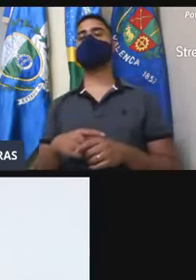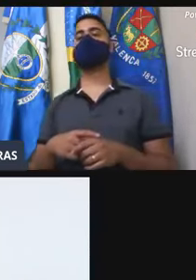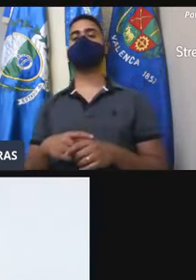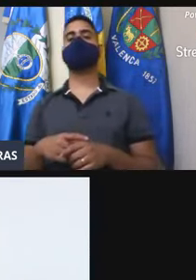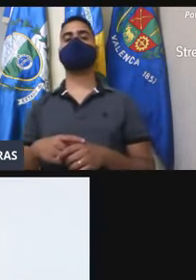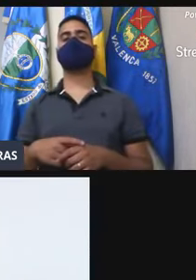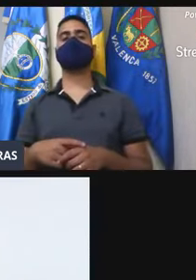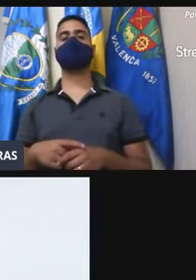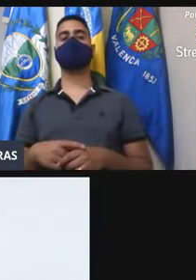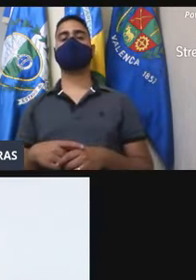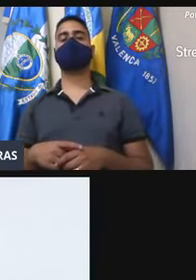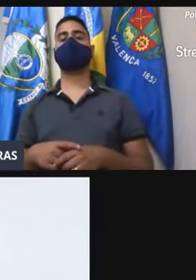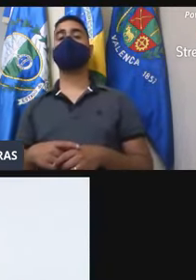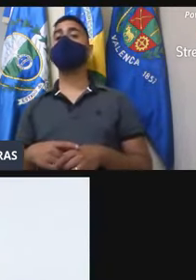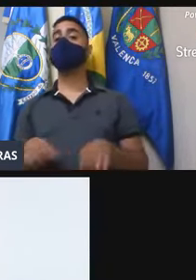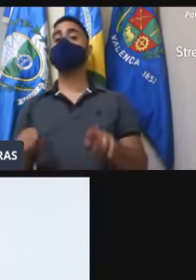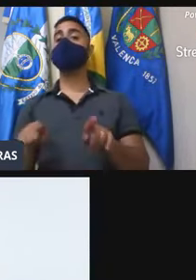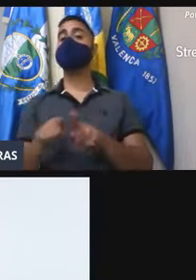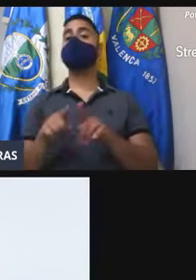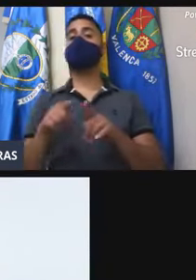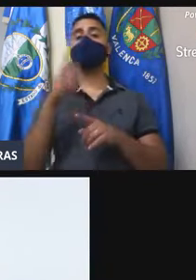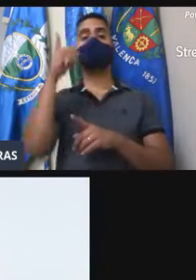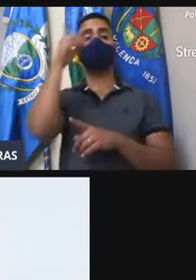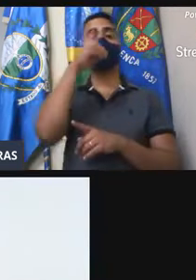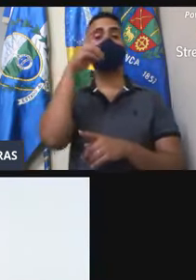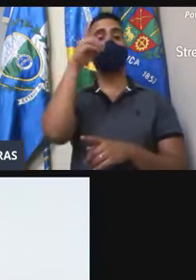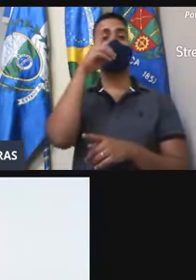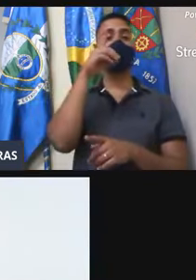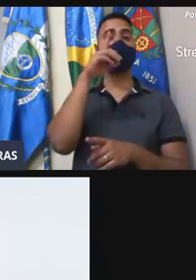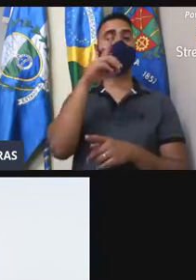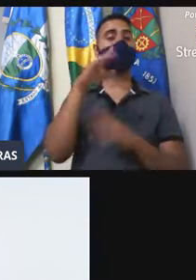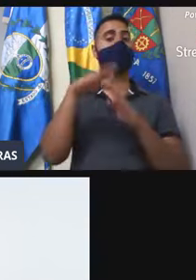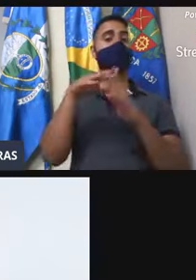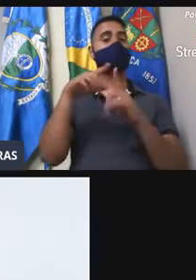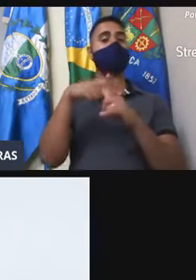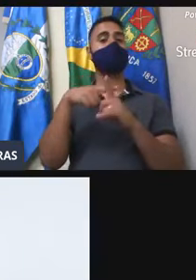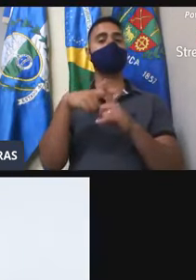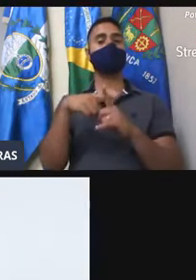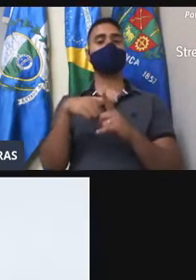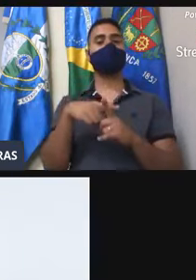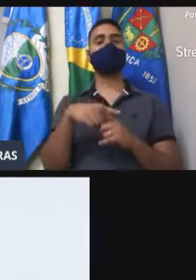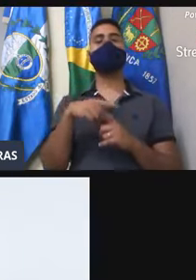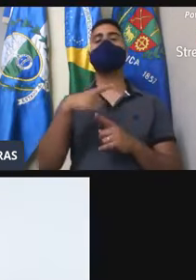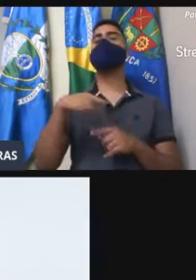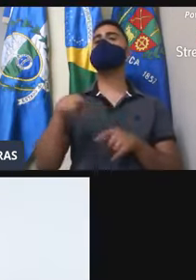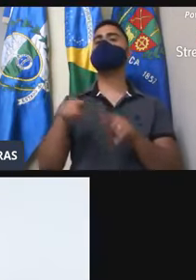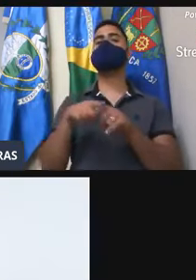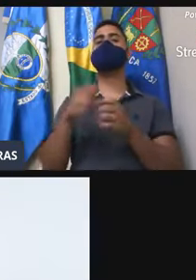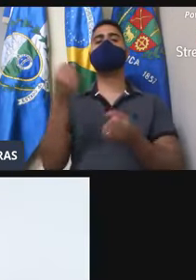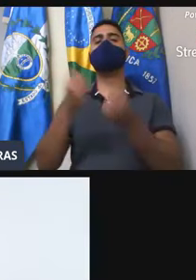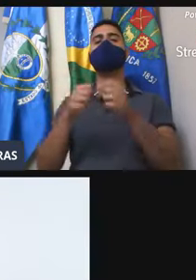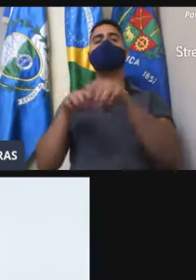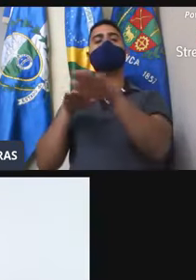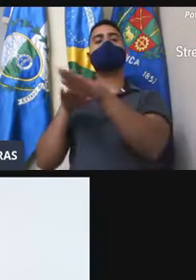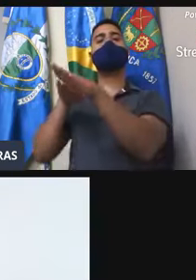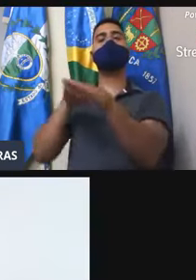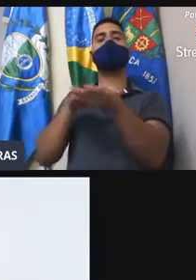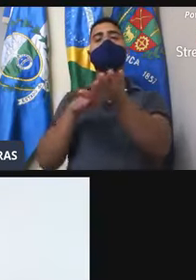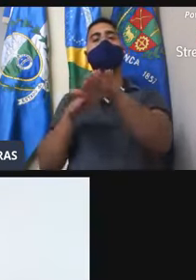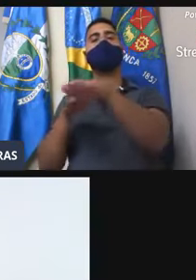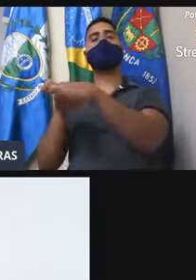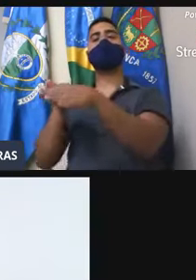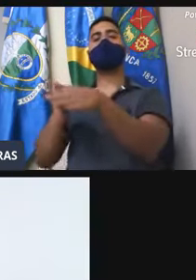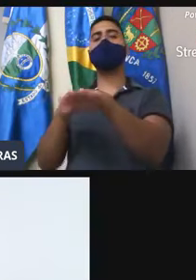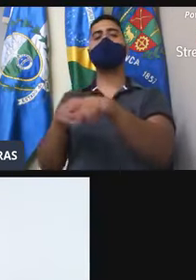E na missa de domingo, nós participamos da carreata São Sebastião, quero parabenizar a